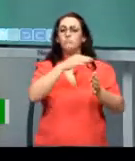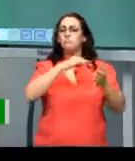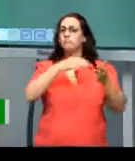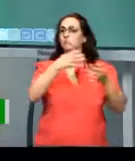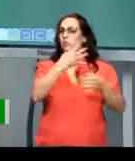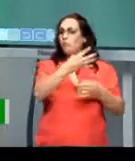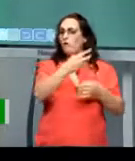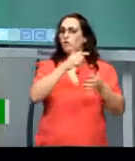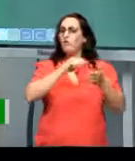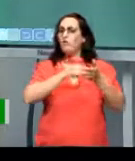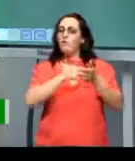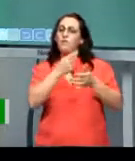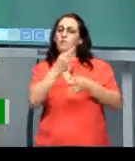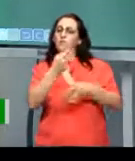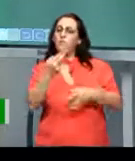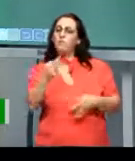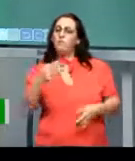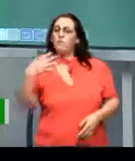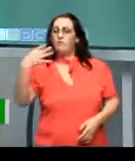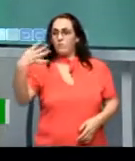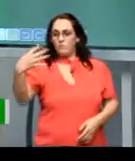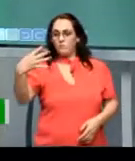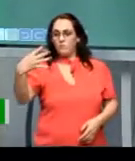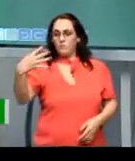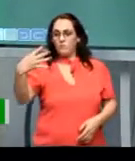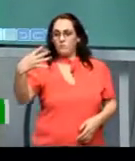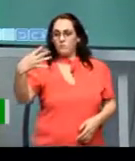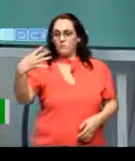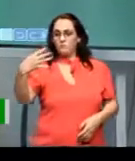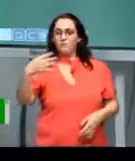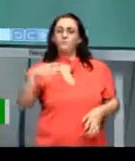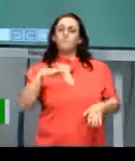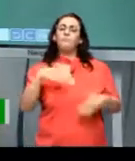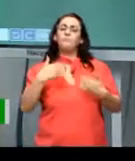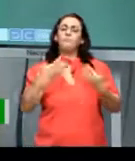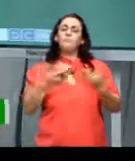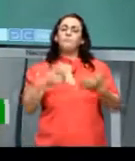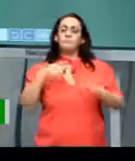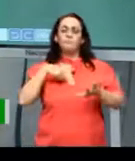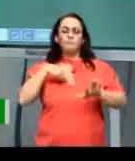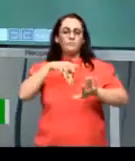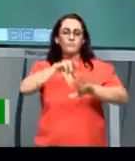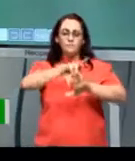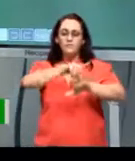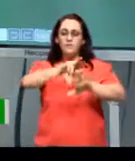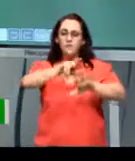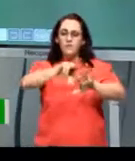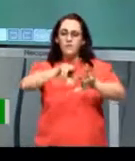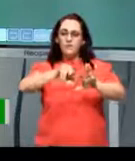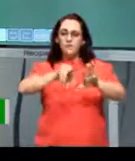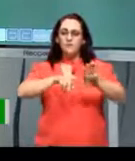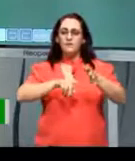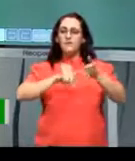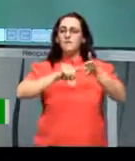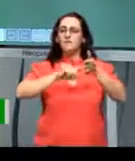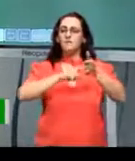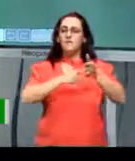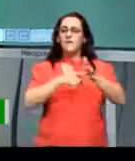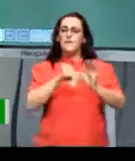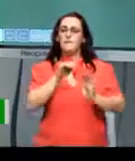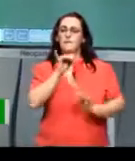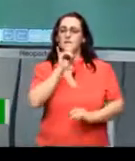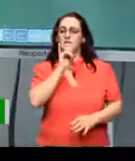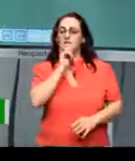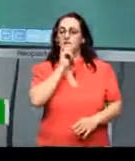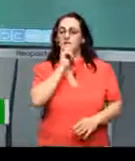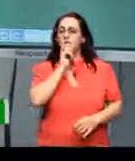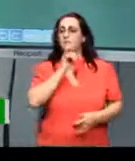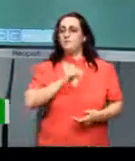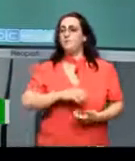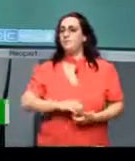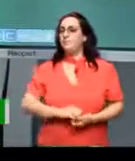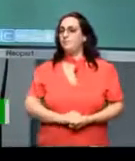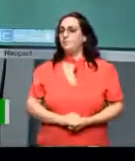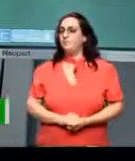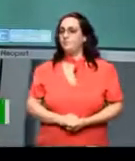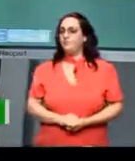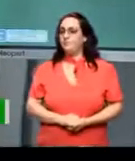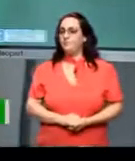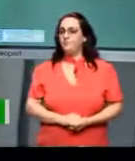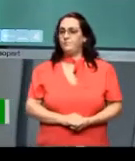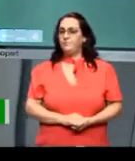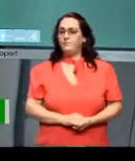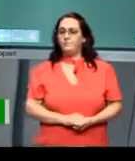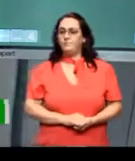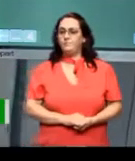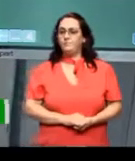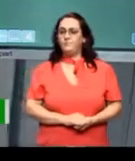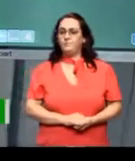a 4. Então, eu tenho vários múltiplos, né? Por exemplo, se eu